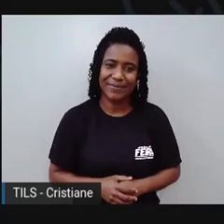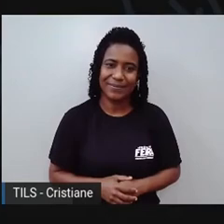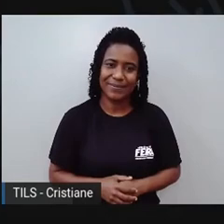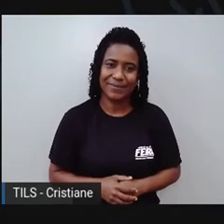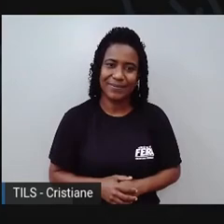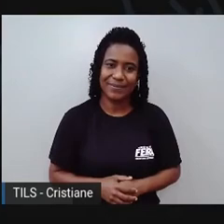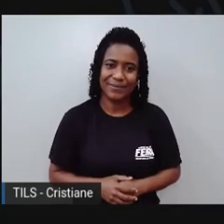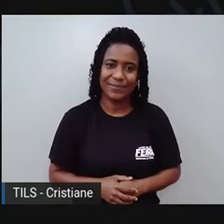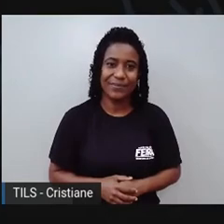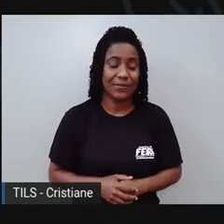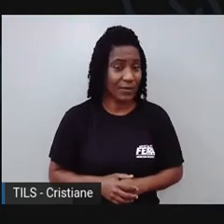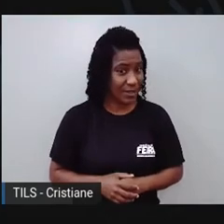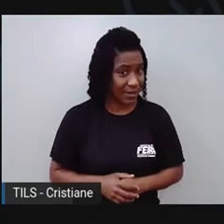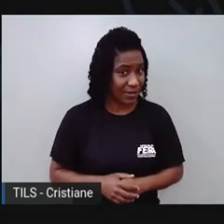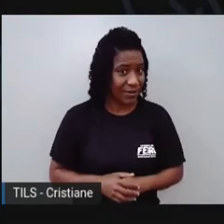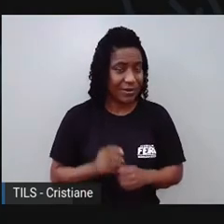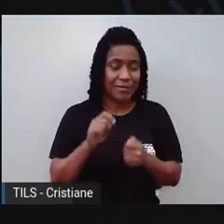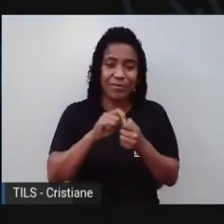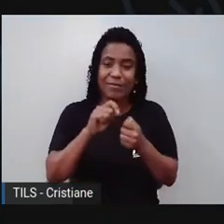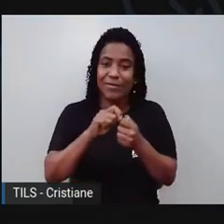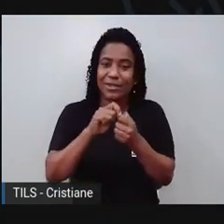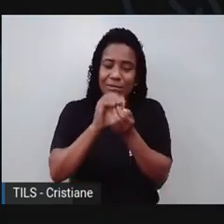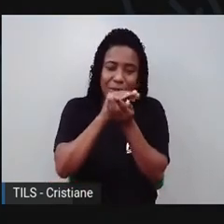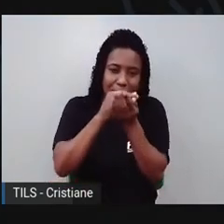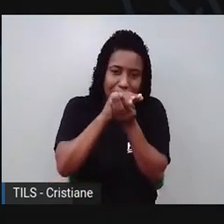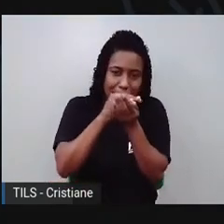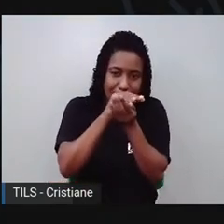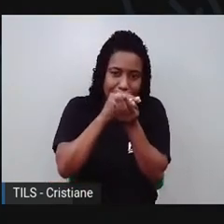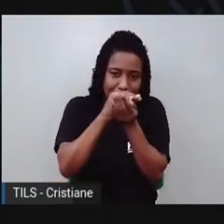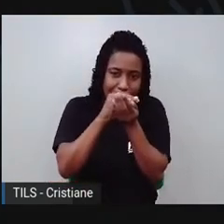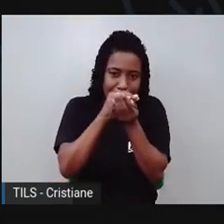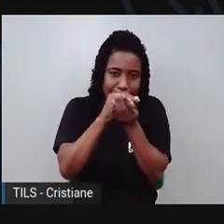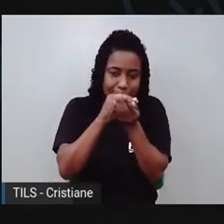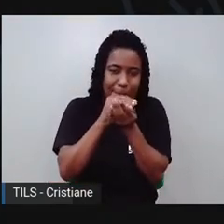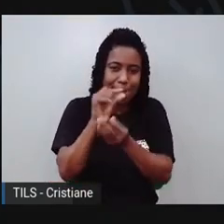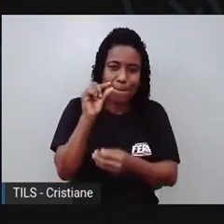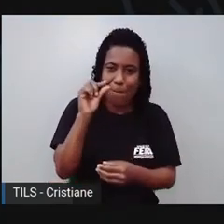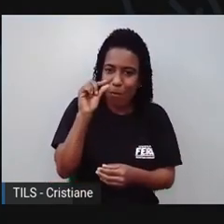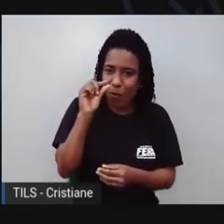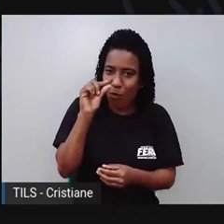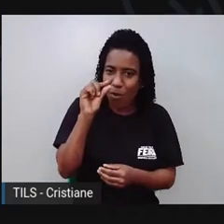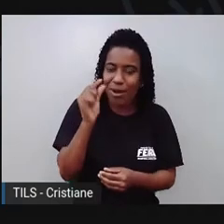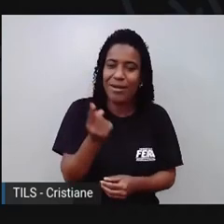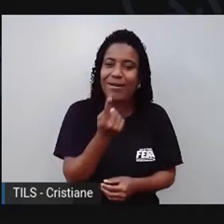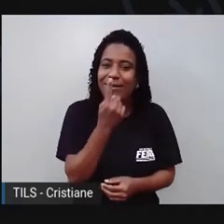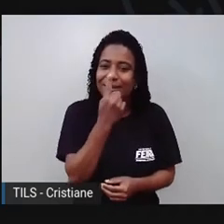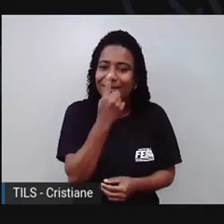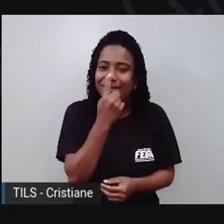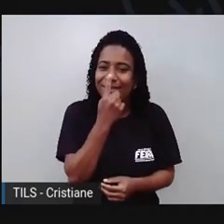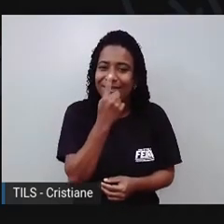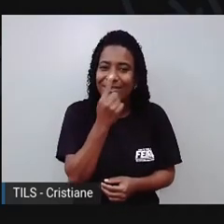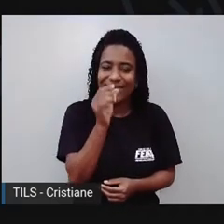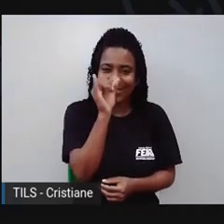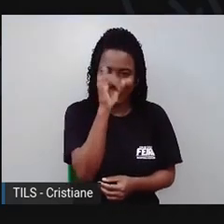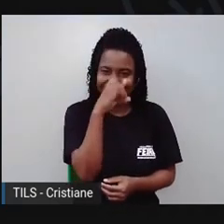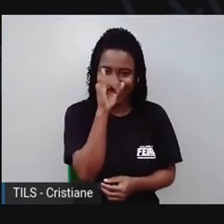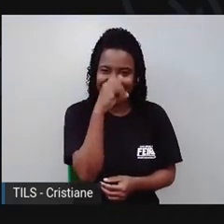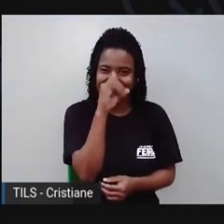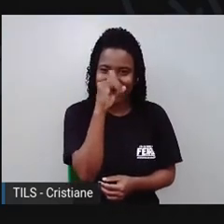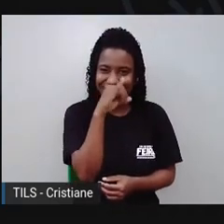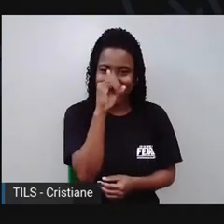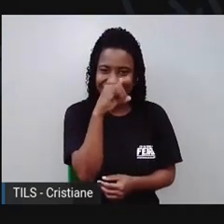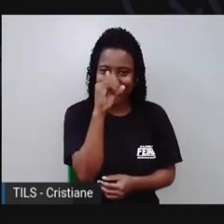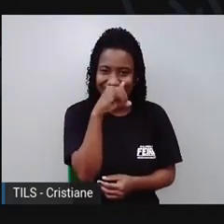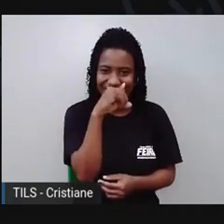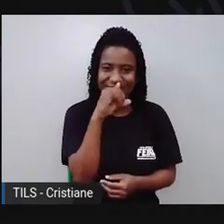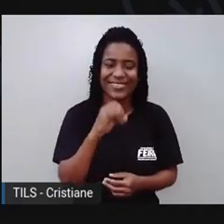uma bolinha pra ser o narizinho do porquinho.